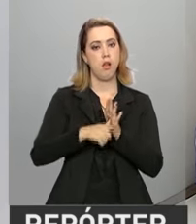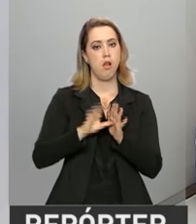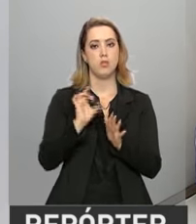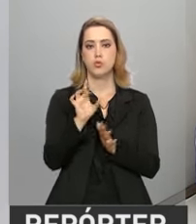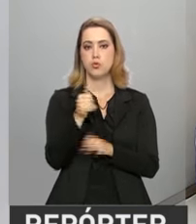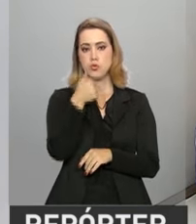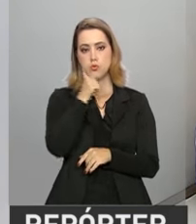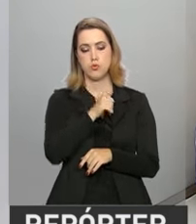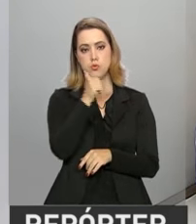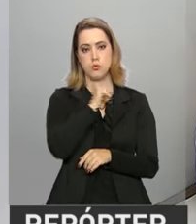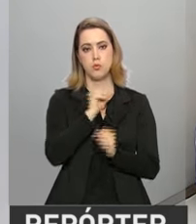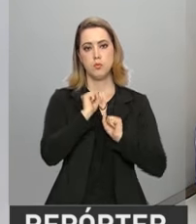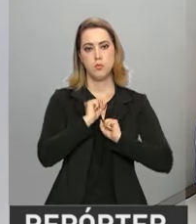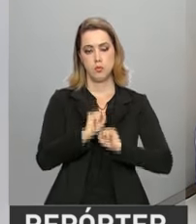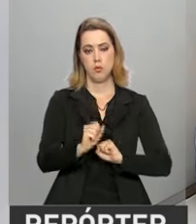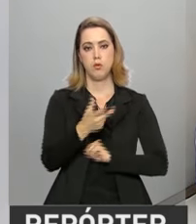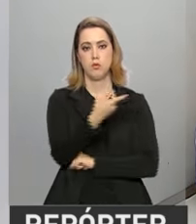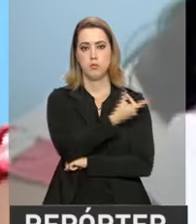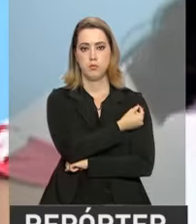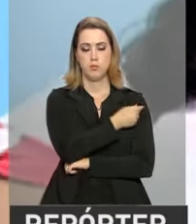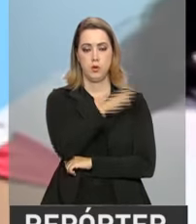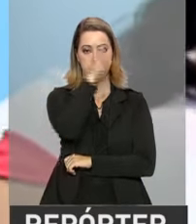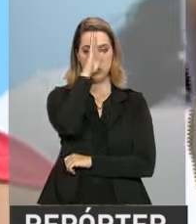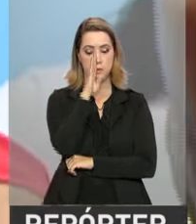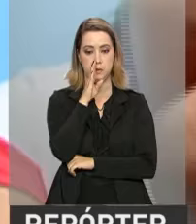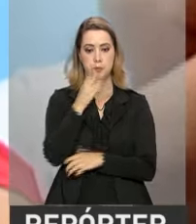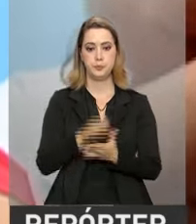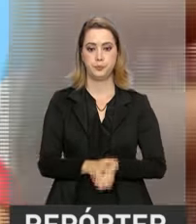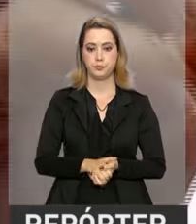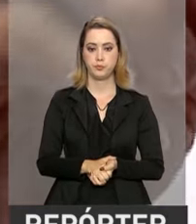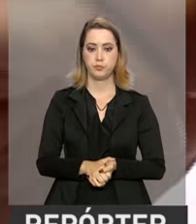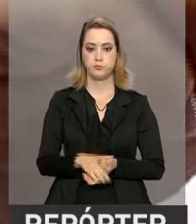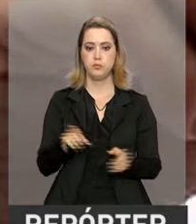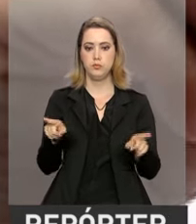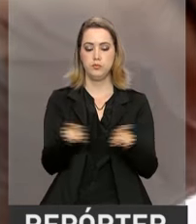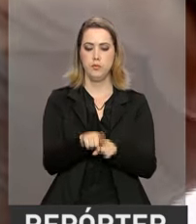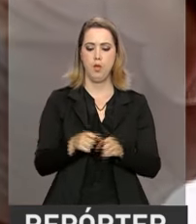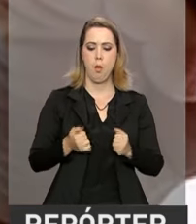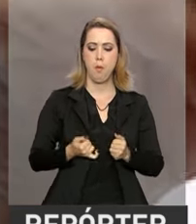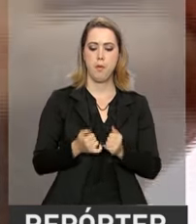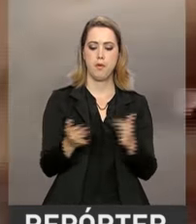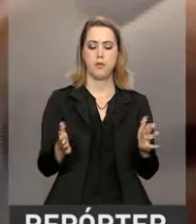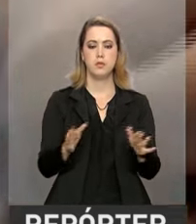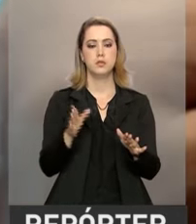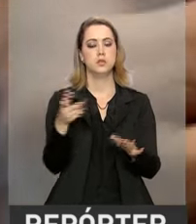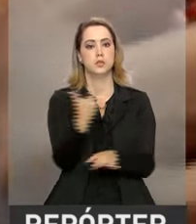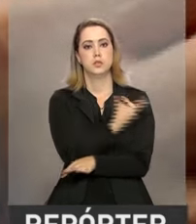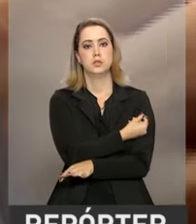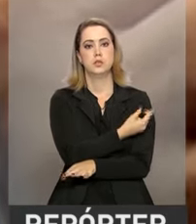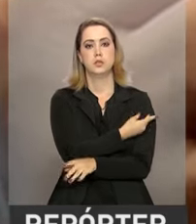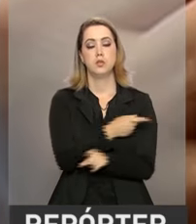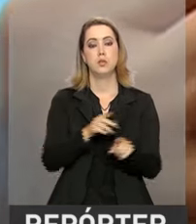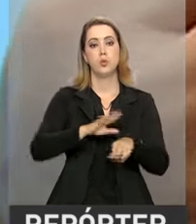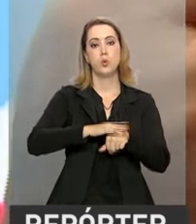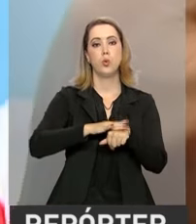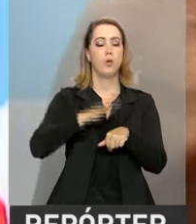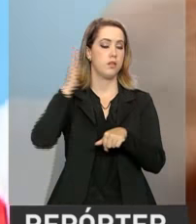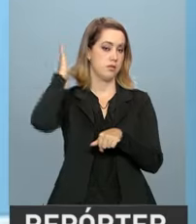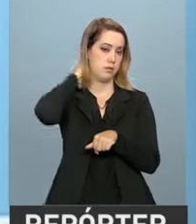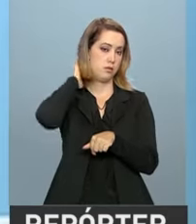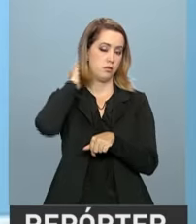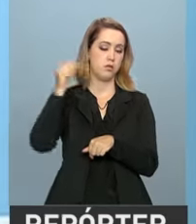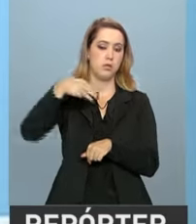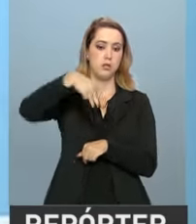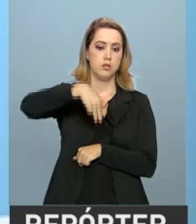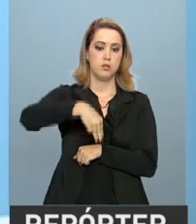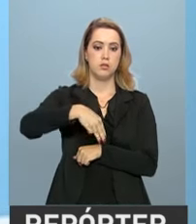etária que podiam ser imunizadas de graça. Também foi anunciada a ampliação da vacinação contra a meningite C para adolescentes